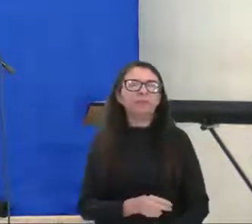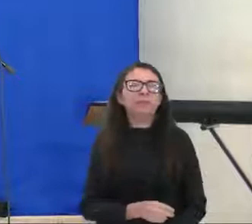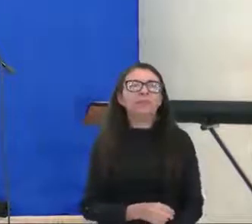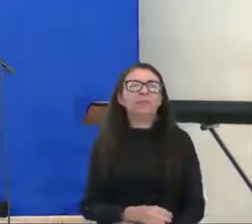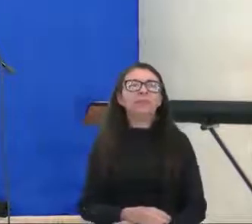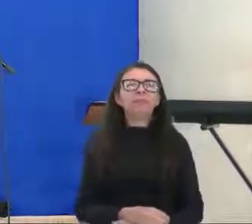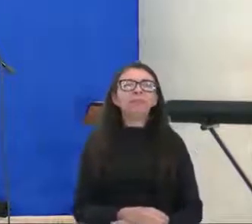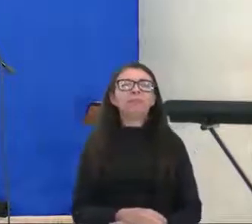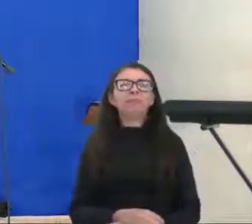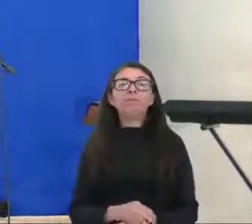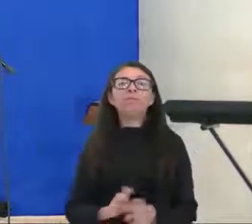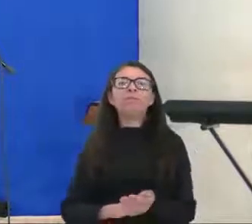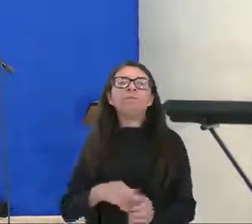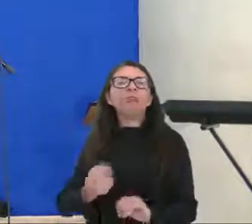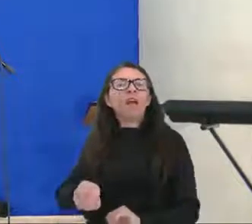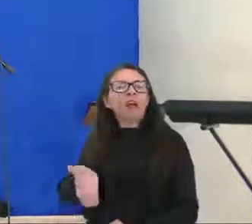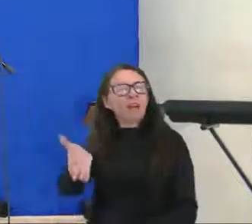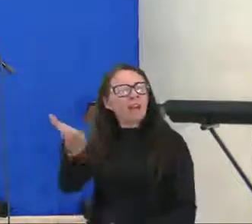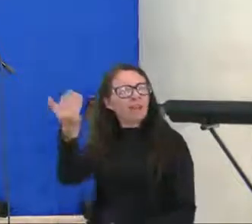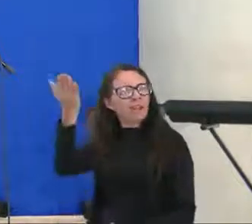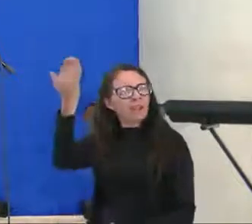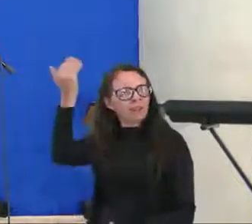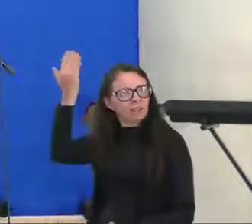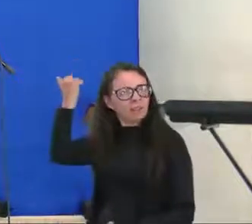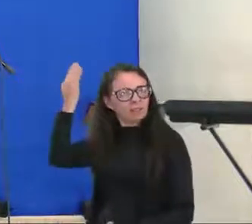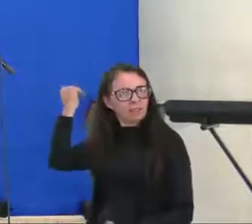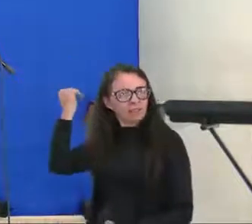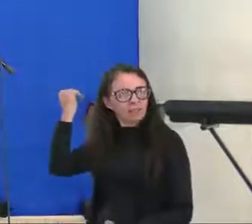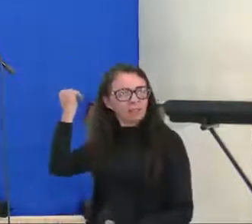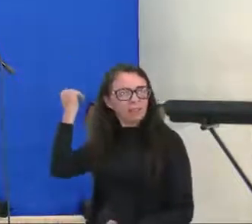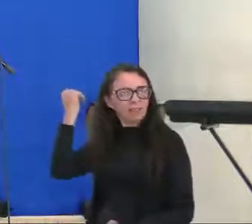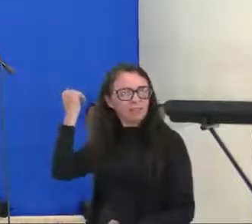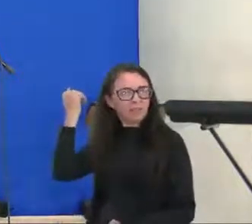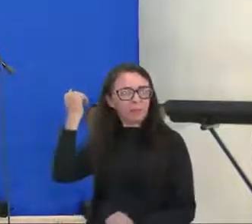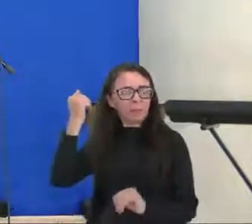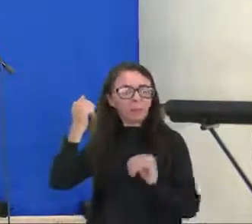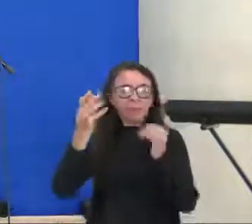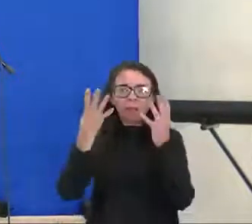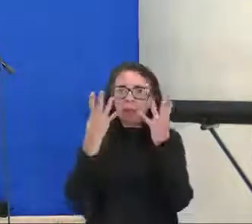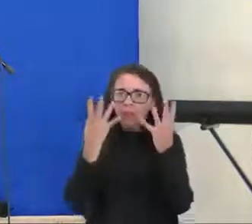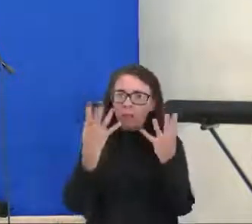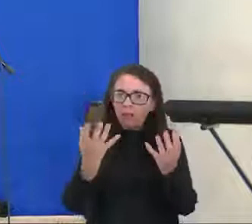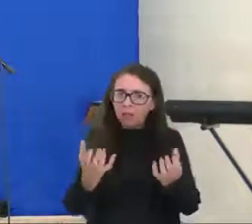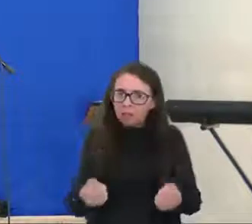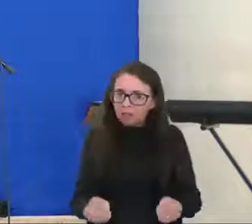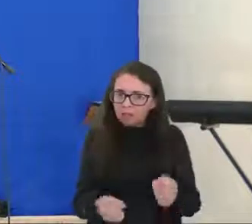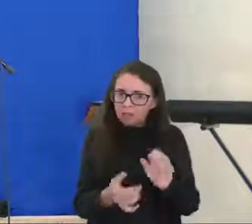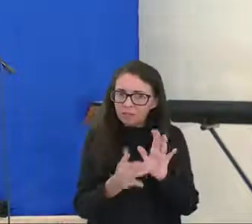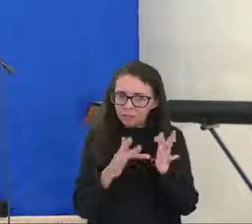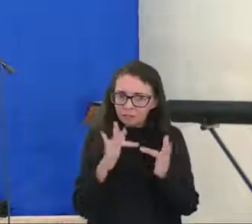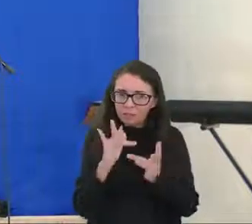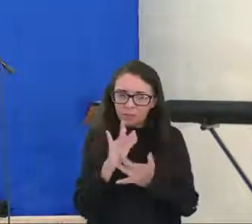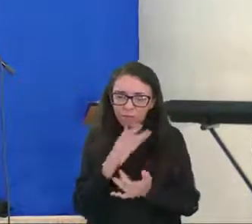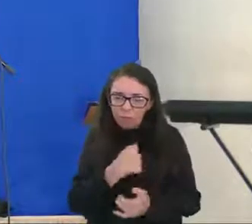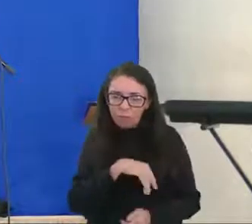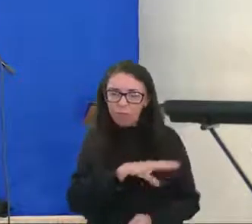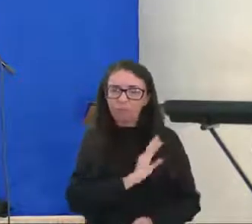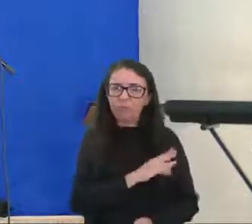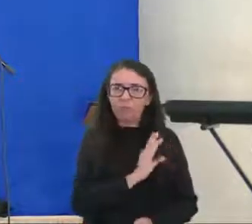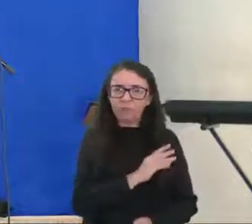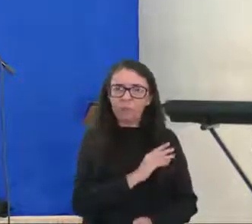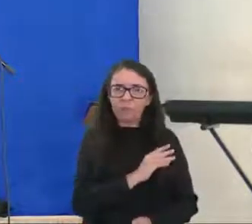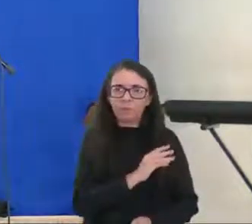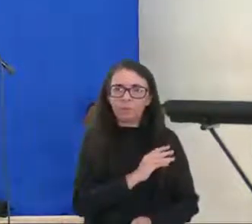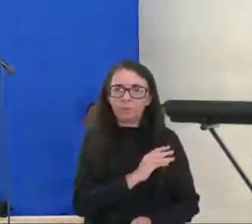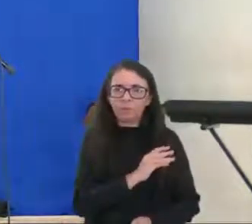Nós fomos enxertados na videira verdadeira, que é Cristo, espiritualmente falando. Oh, glória a Deus, se cumpriu todo